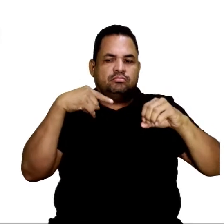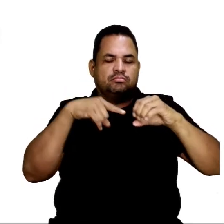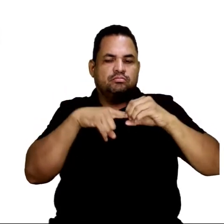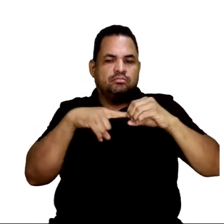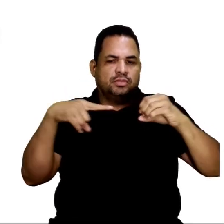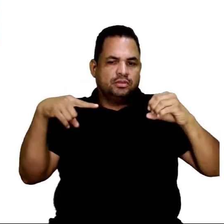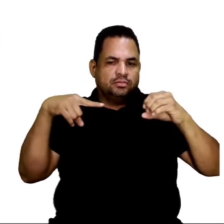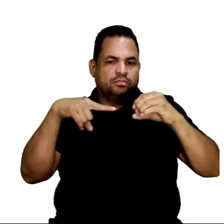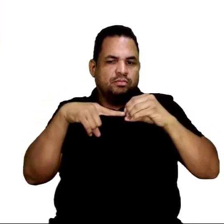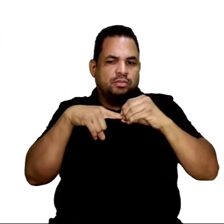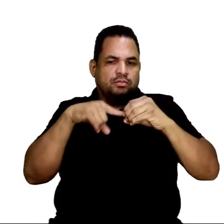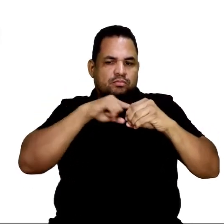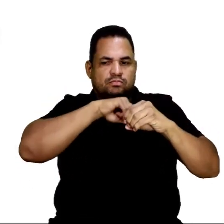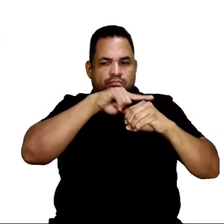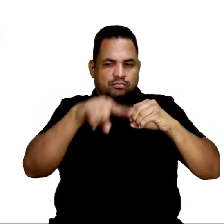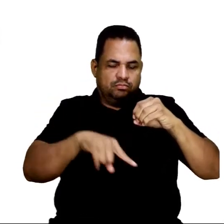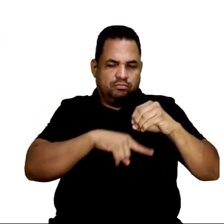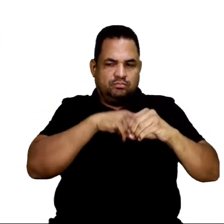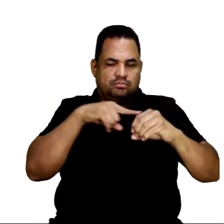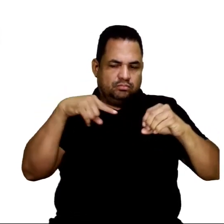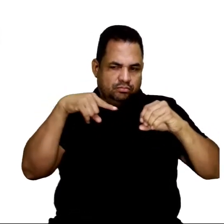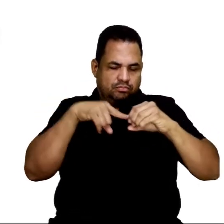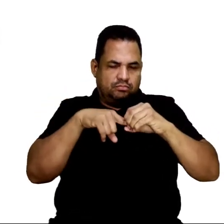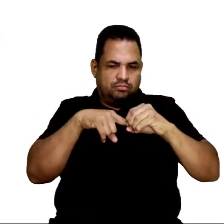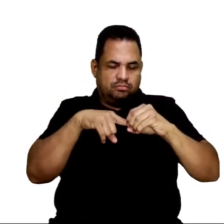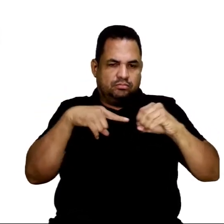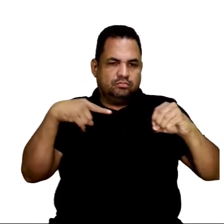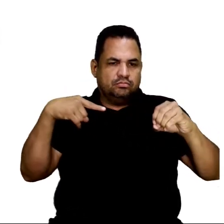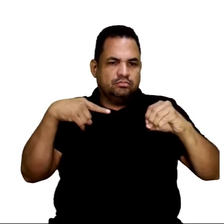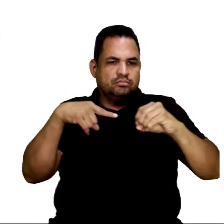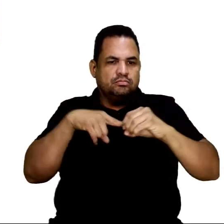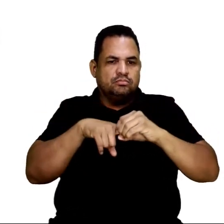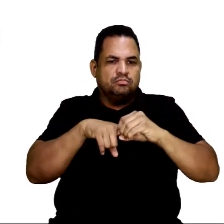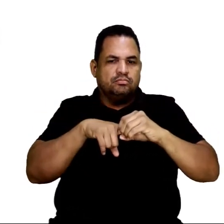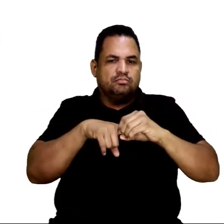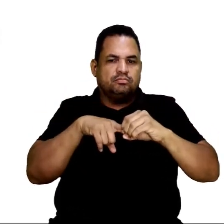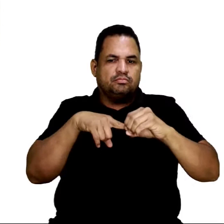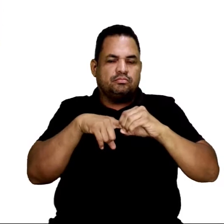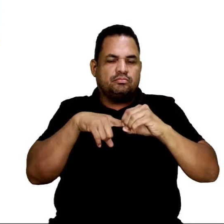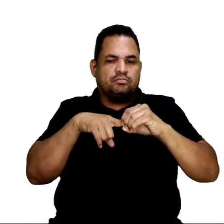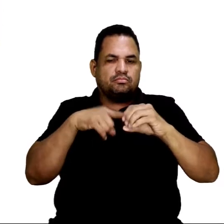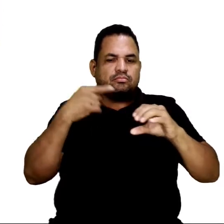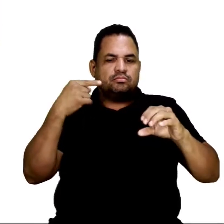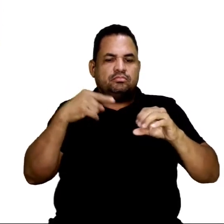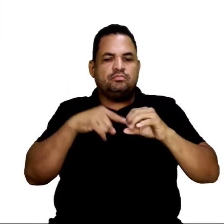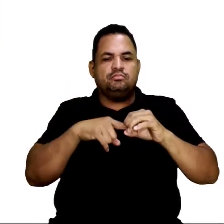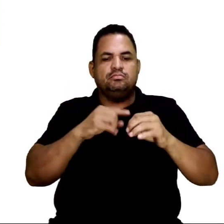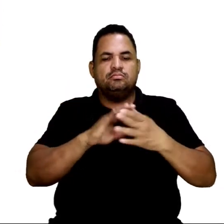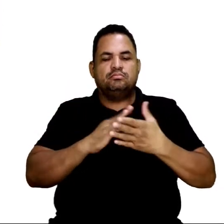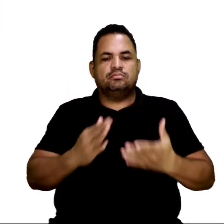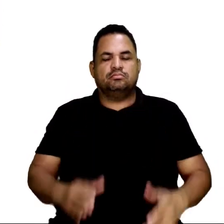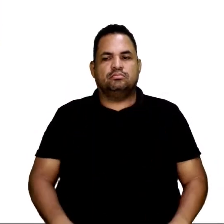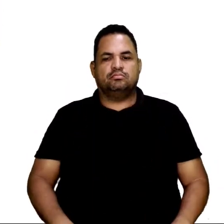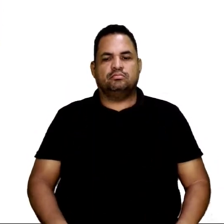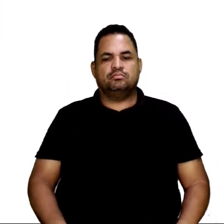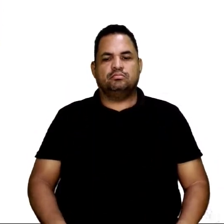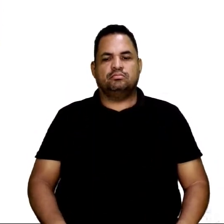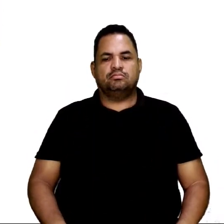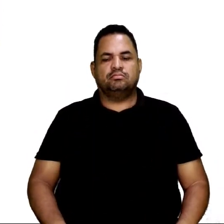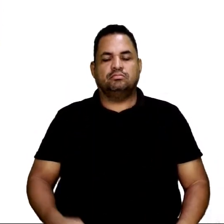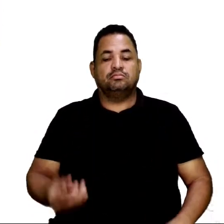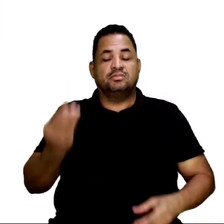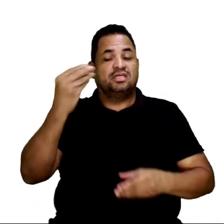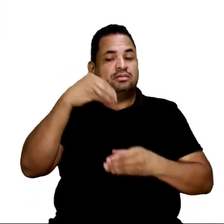corona radiata. Gente, quando ele vai ultrapassando a corona radiata, ele vai chegando na zona mais